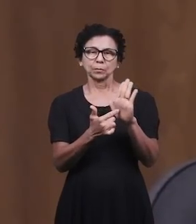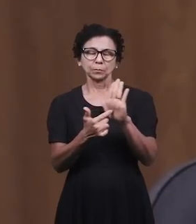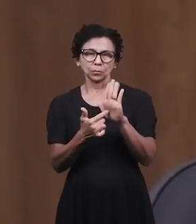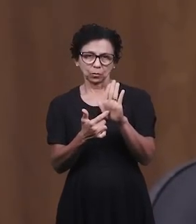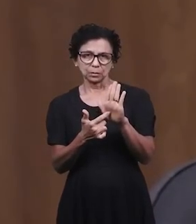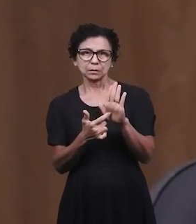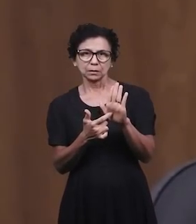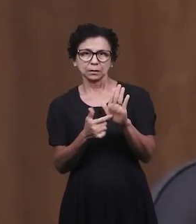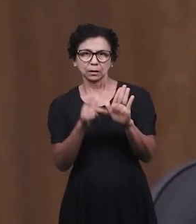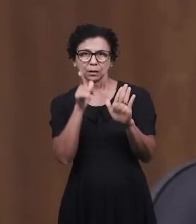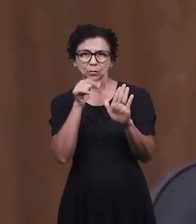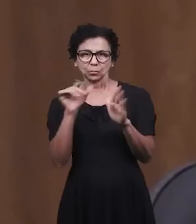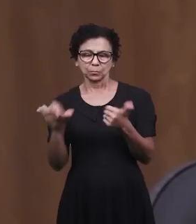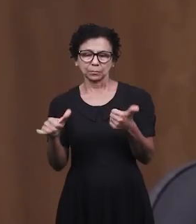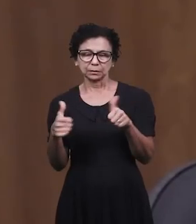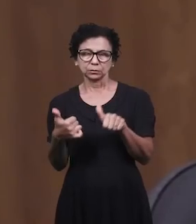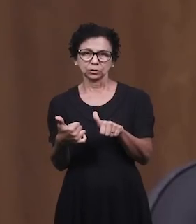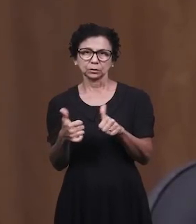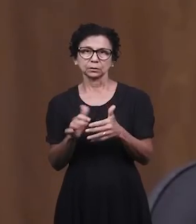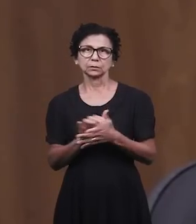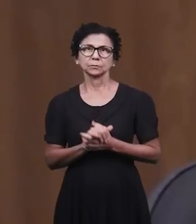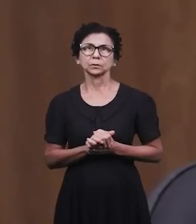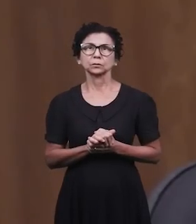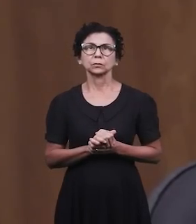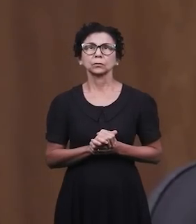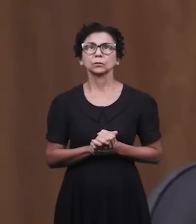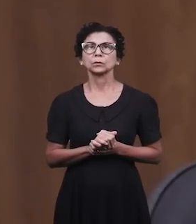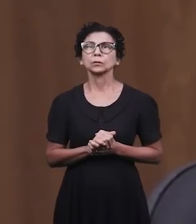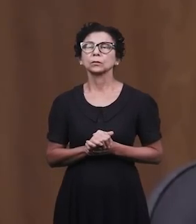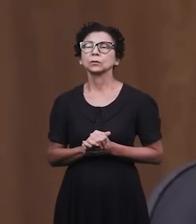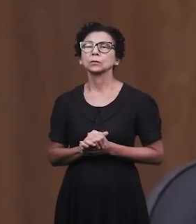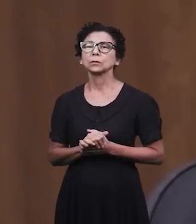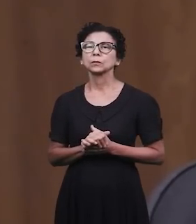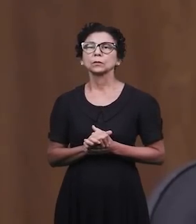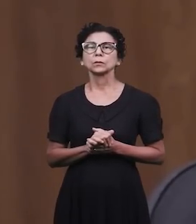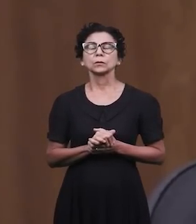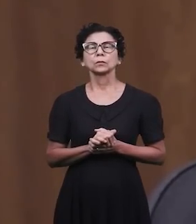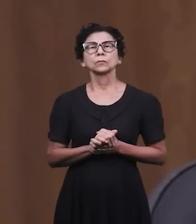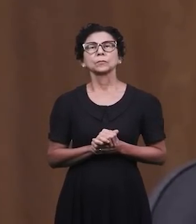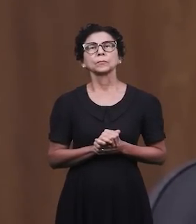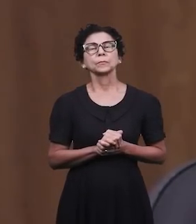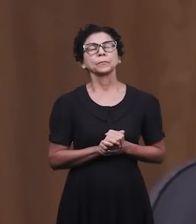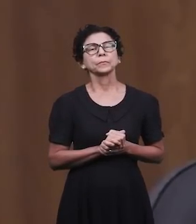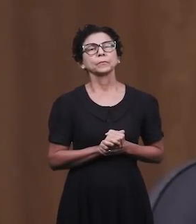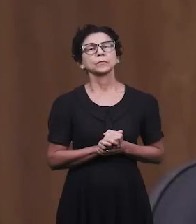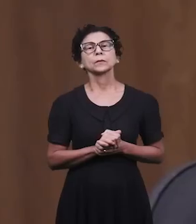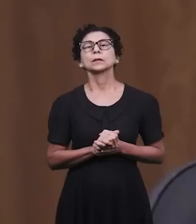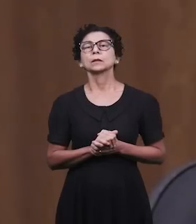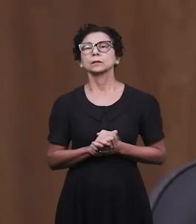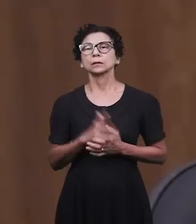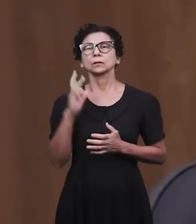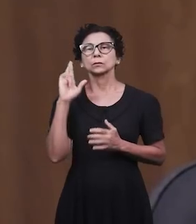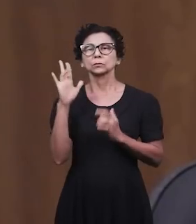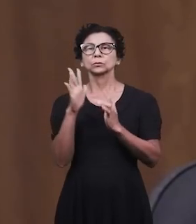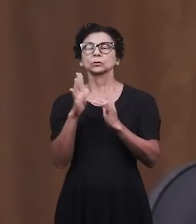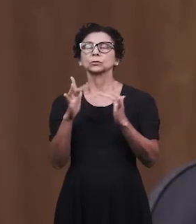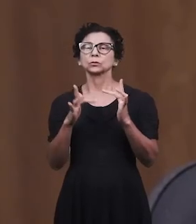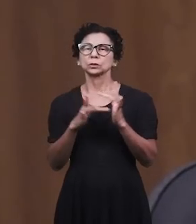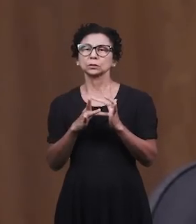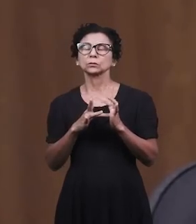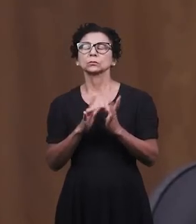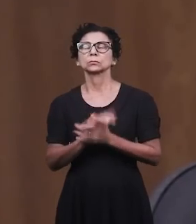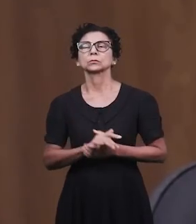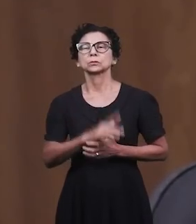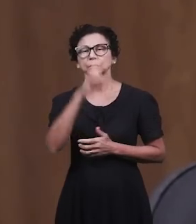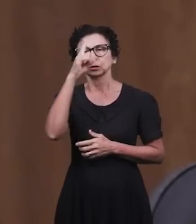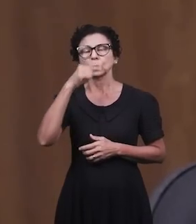palavra de Deus. E o Senhor Jesus fez como ordem aos discípulos, que fala: ide, fazei discípulos, batizando-os em